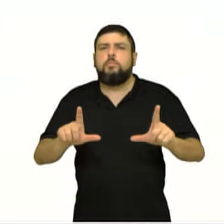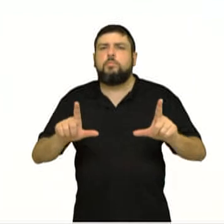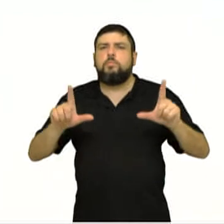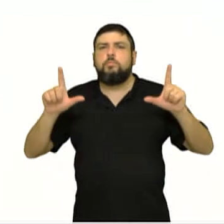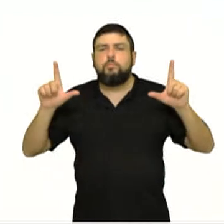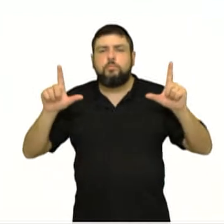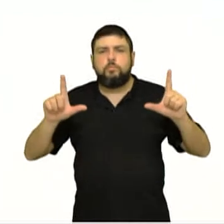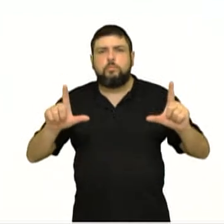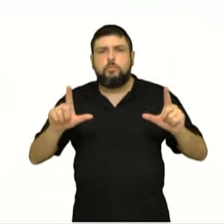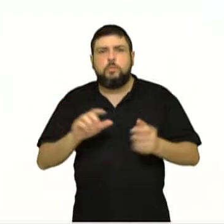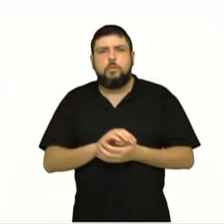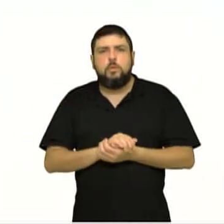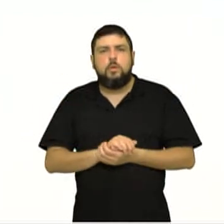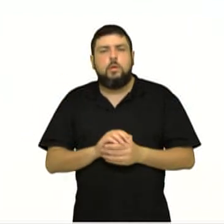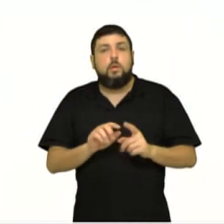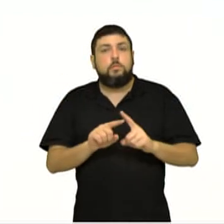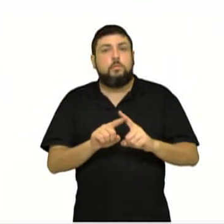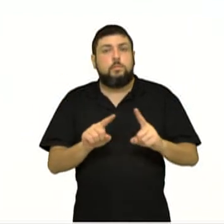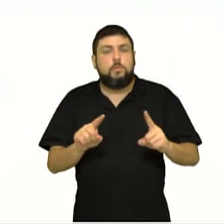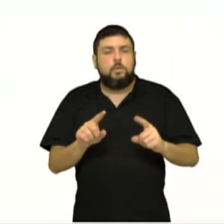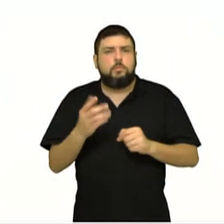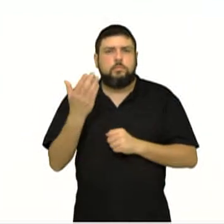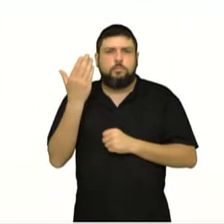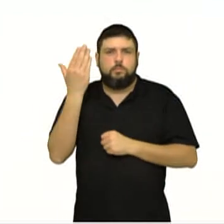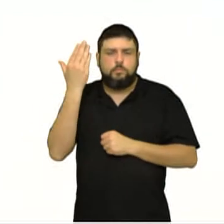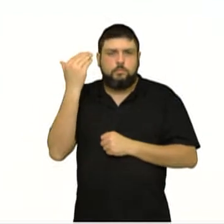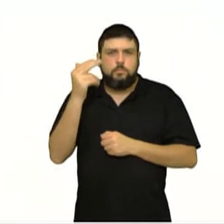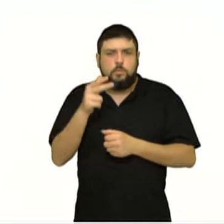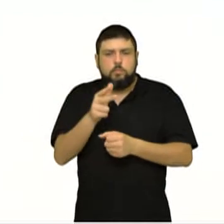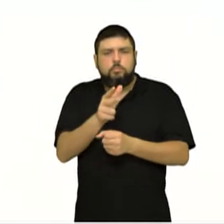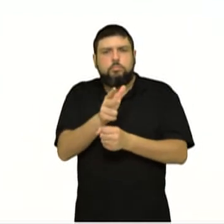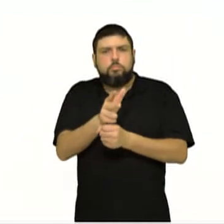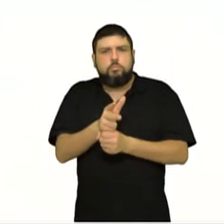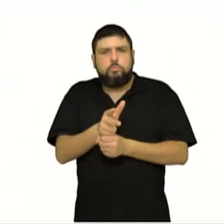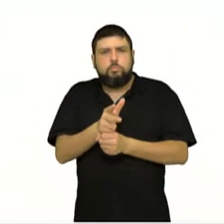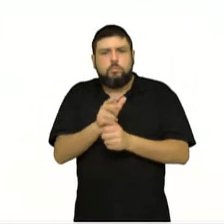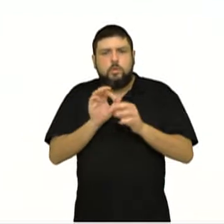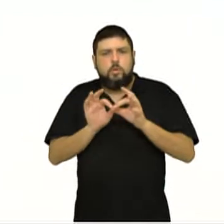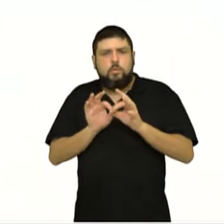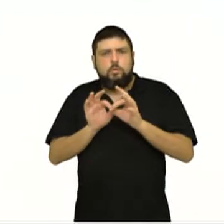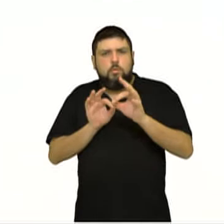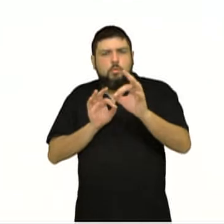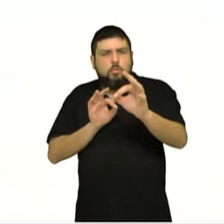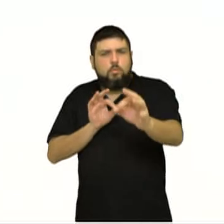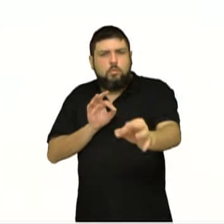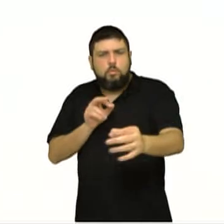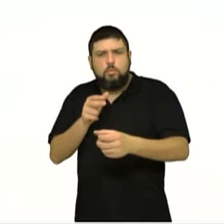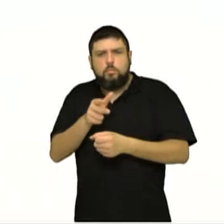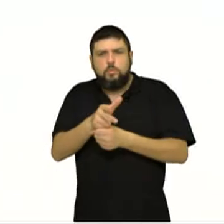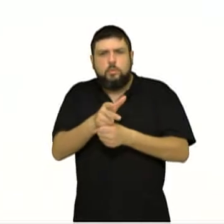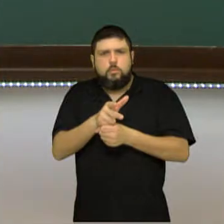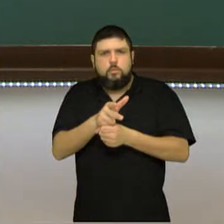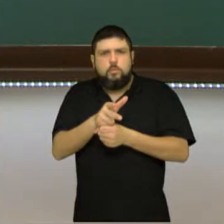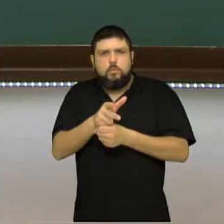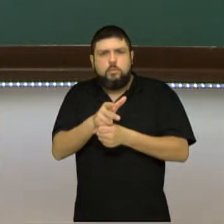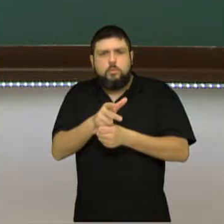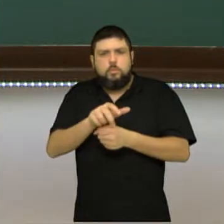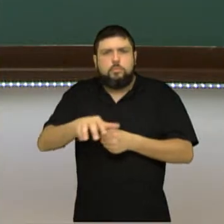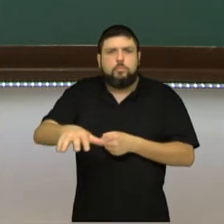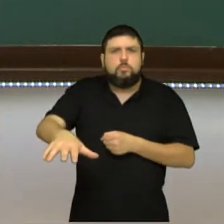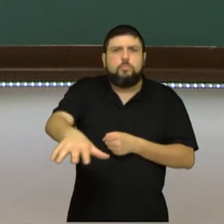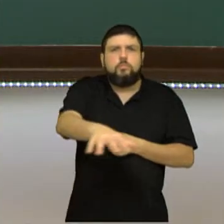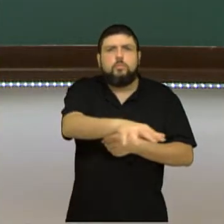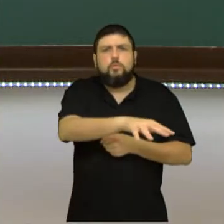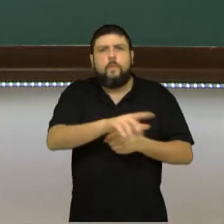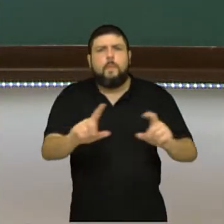no geral, a câmera ficava estática num ponto, a uma certa distância da cena, e filmava-se a cena como um todo,